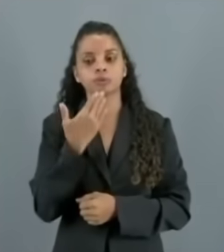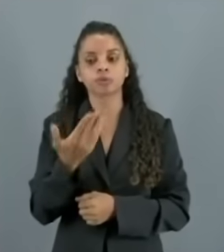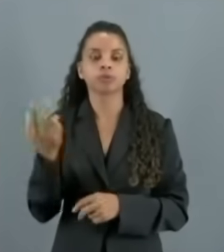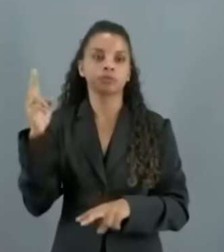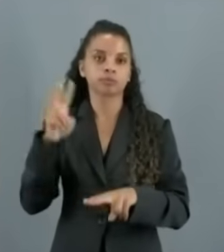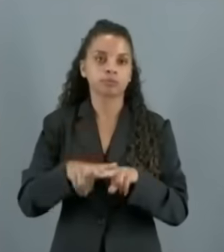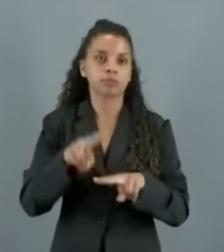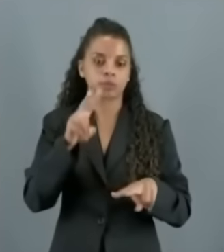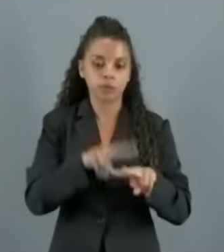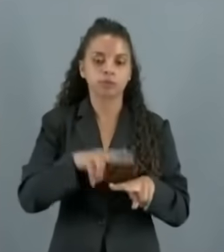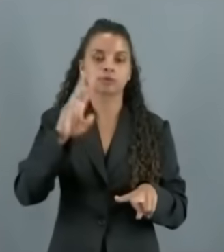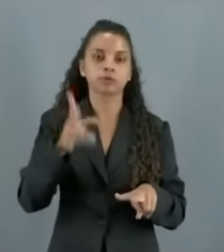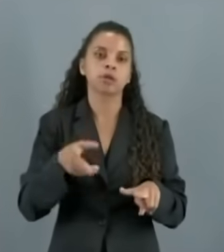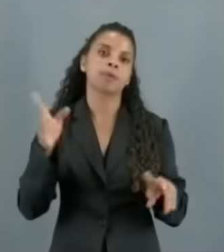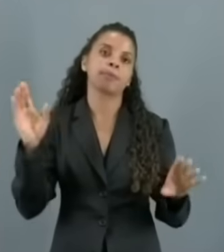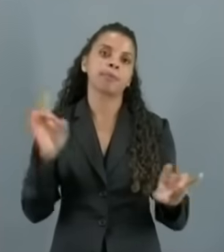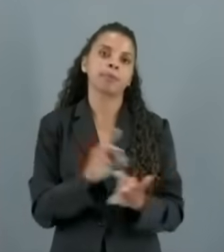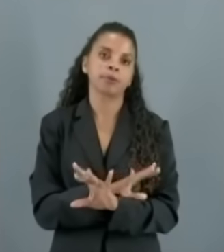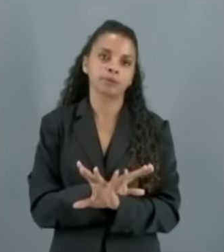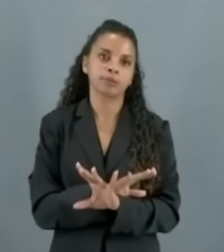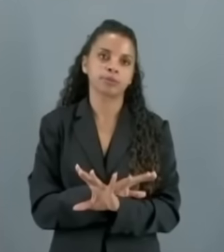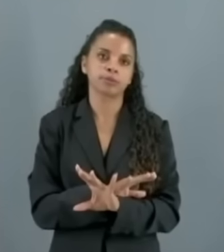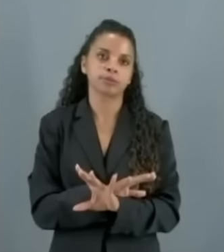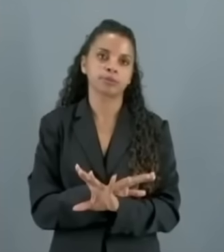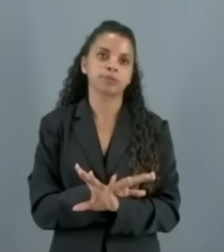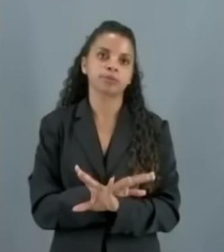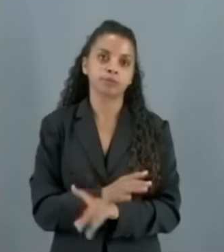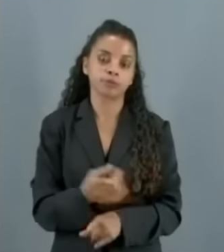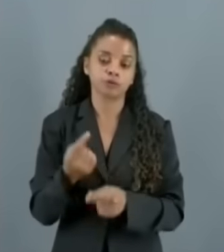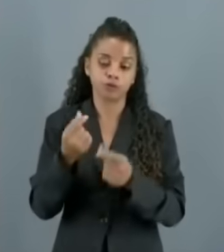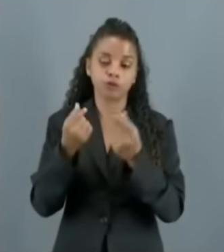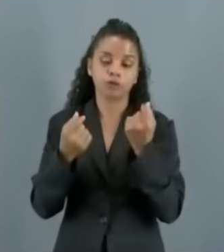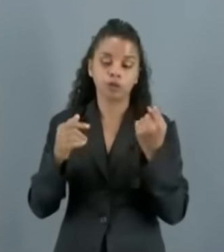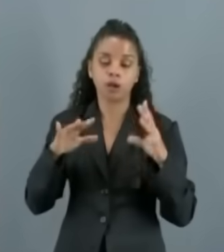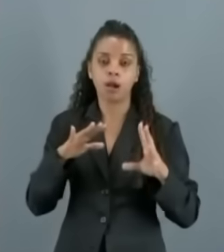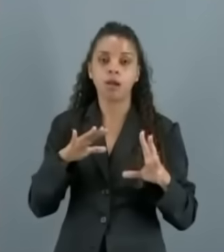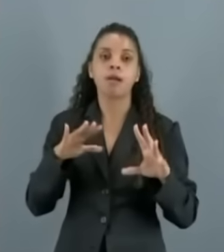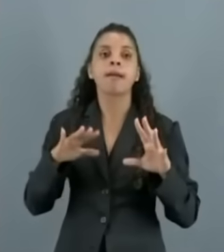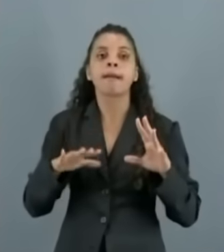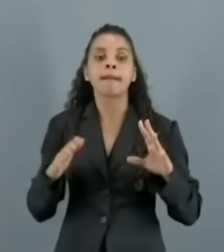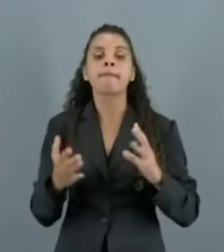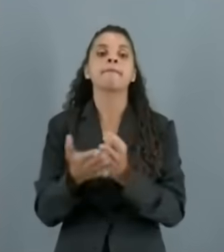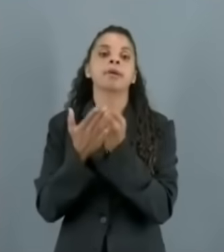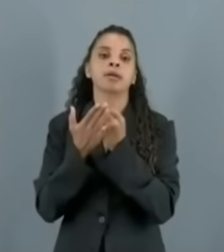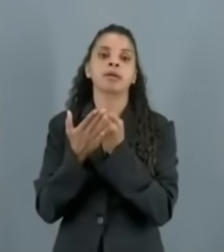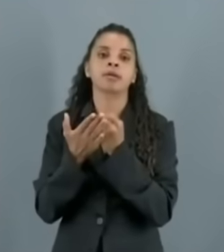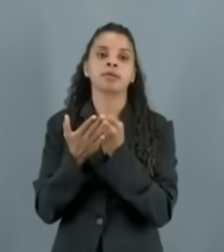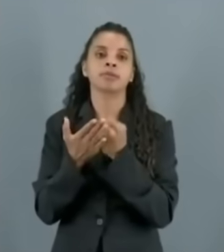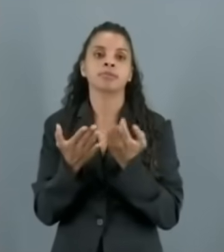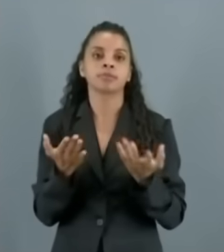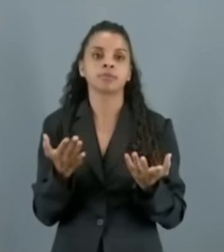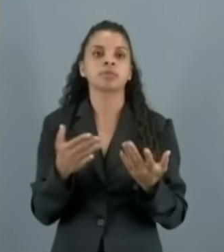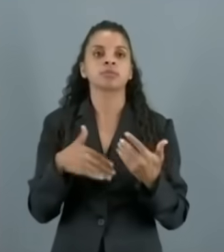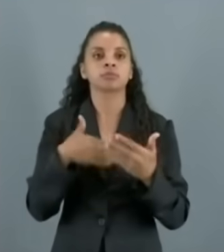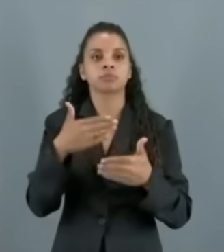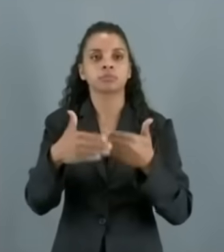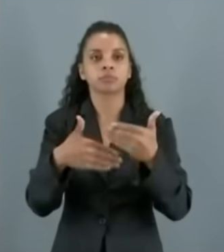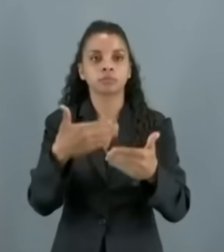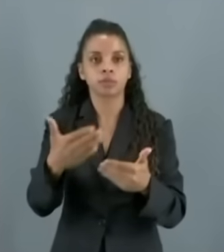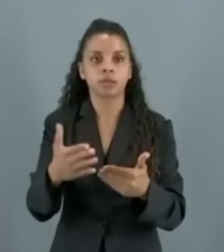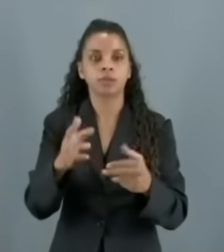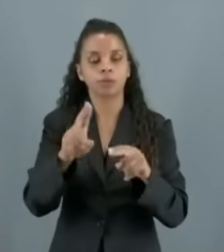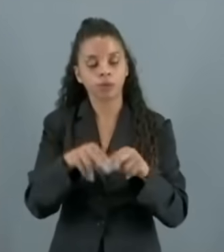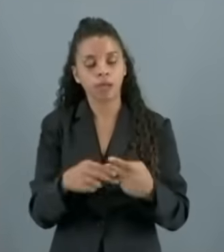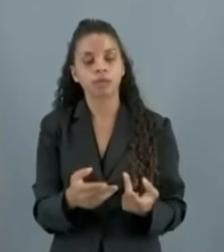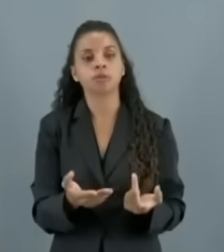presos. Bens foram apreendidos. A coisa está andando, mas está andando porque é uma pressão natural da política,